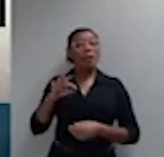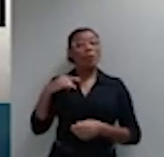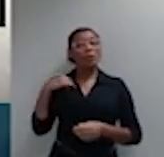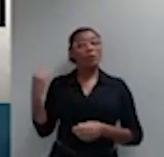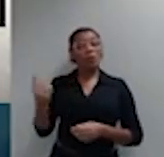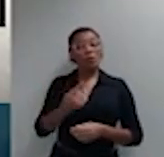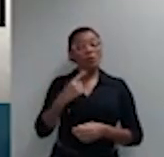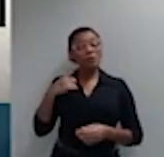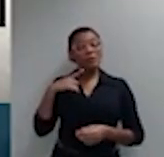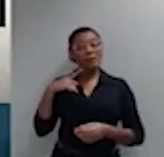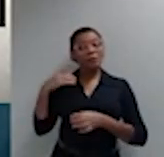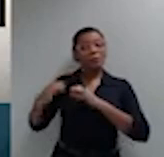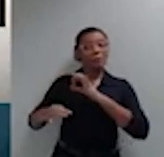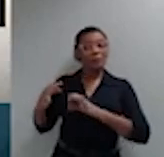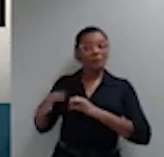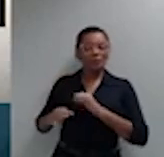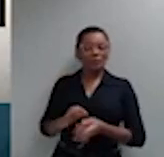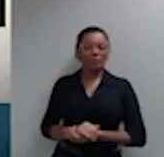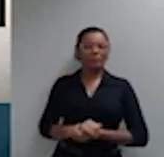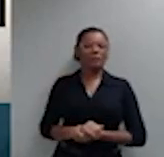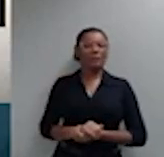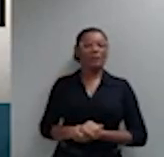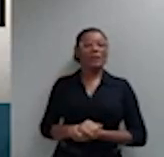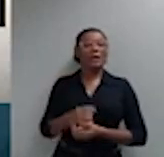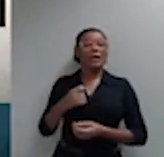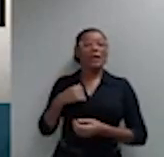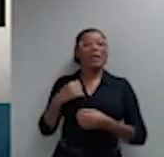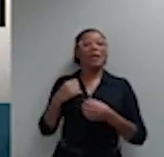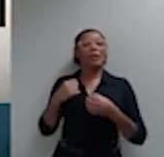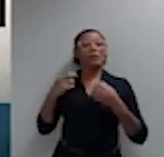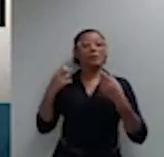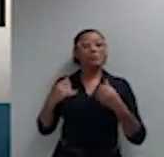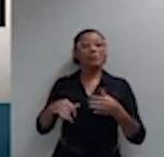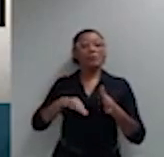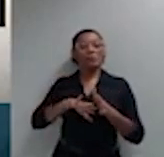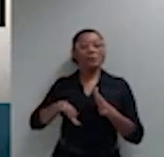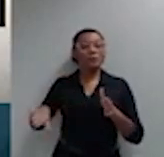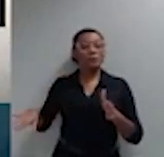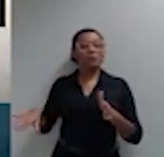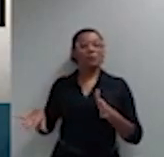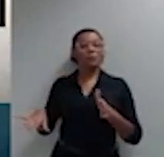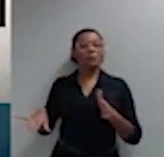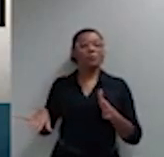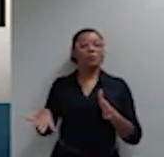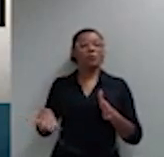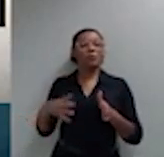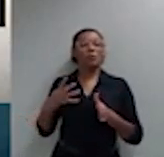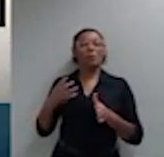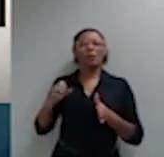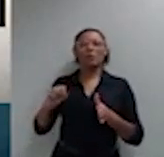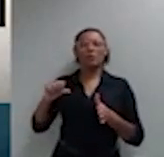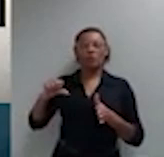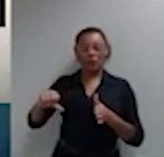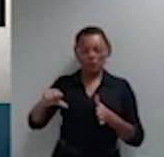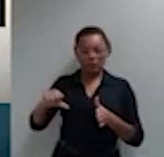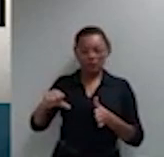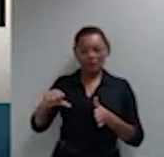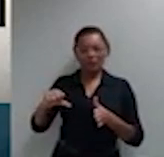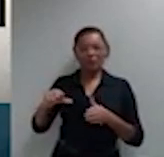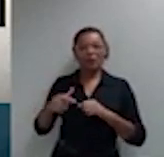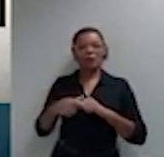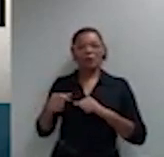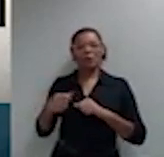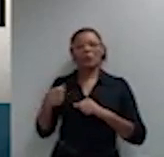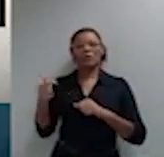ministro pontuou também que uma das características do direito difuso é a natureza indivisível do objeto, com a impossibilidade